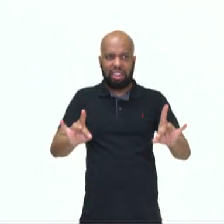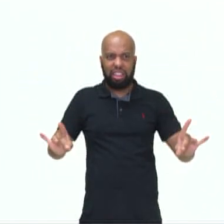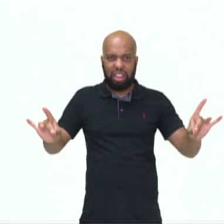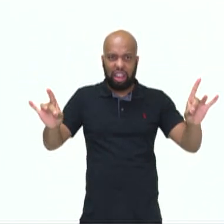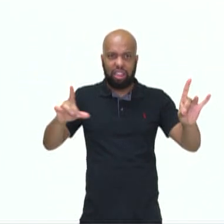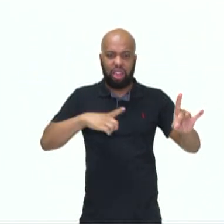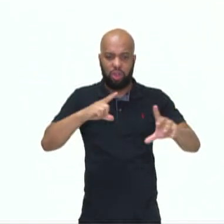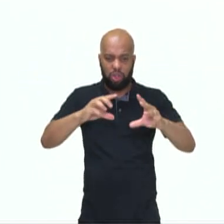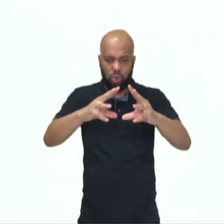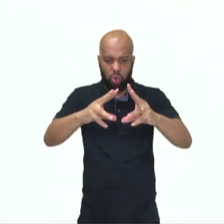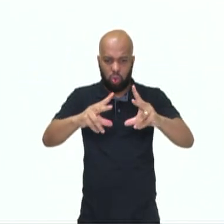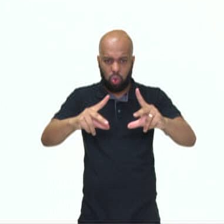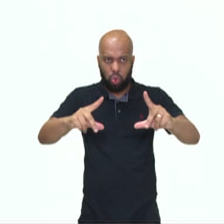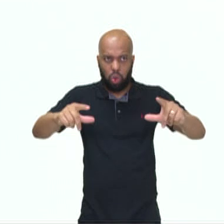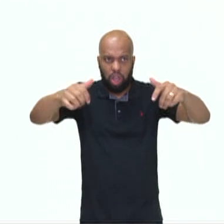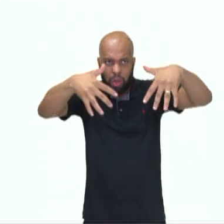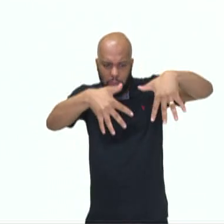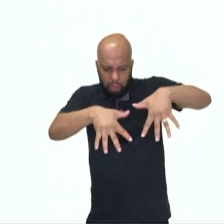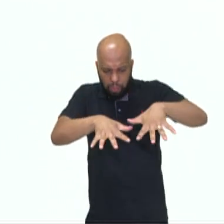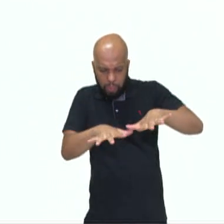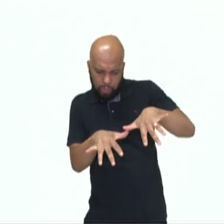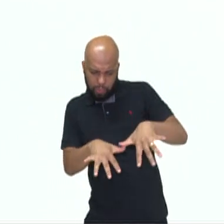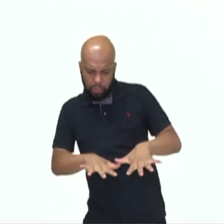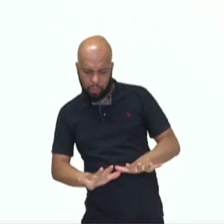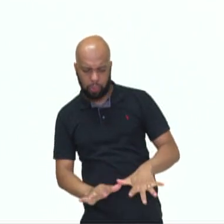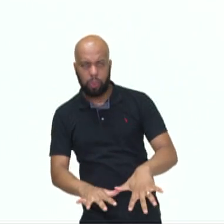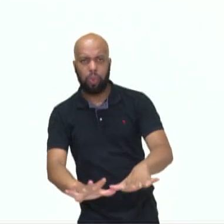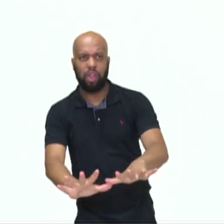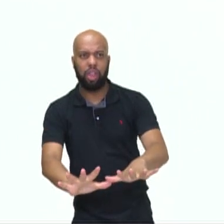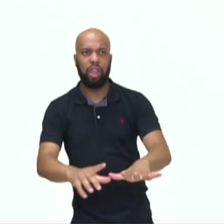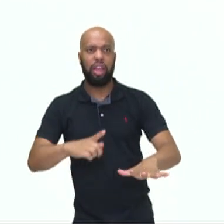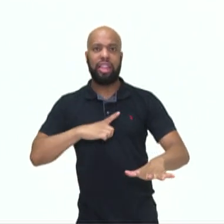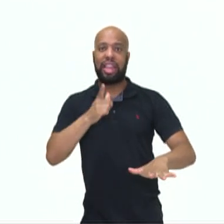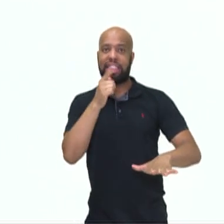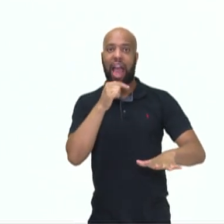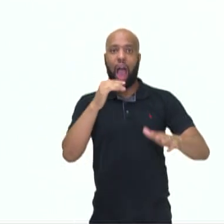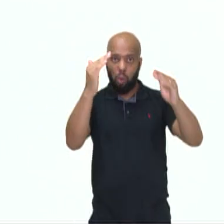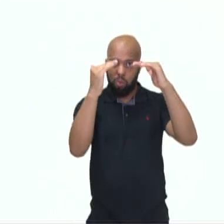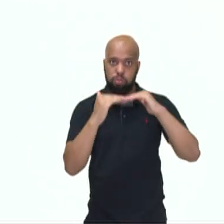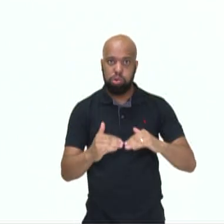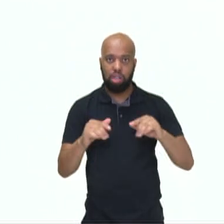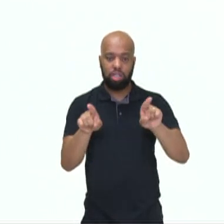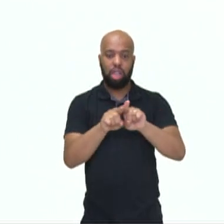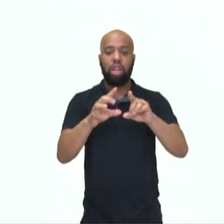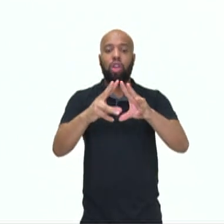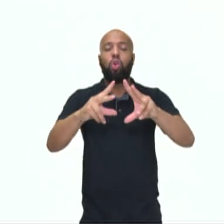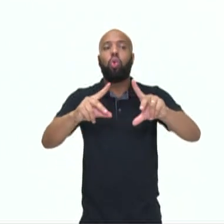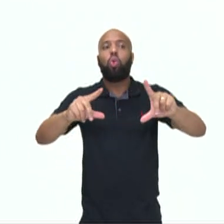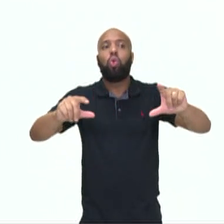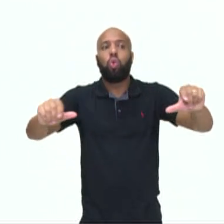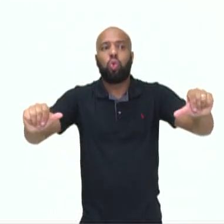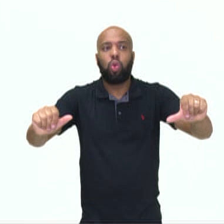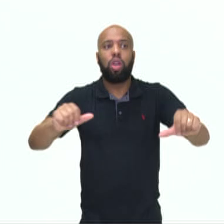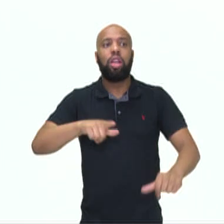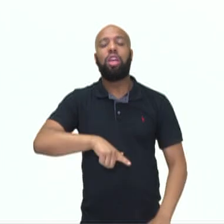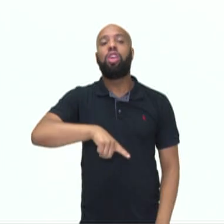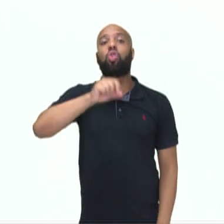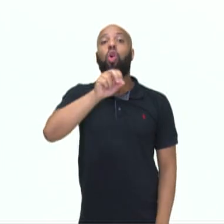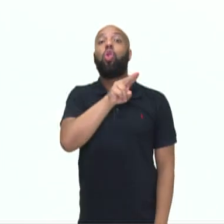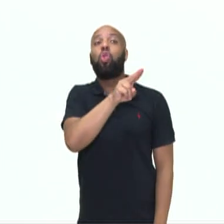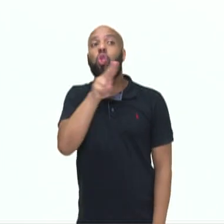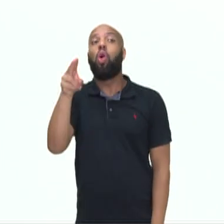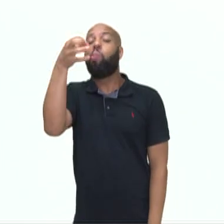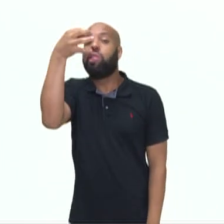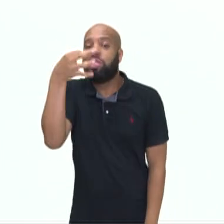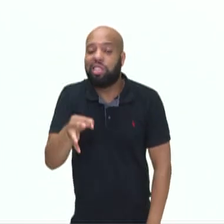nível hidrostático, os corpos d'água superficiais e os solos. Assinale a